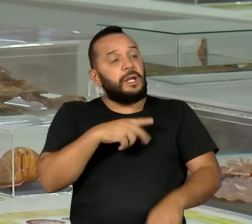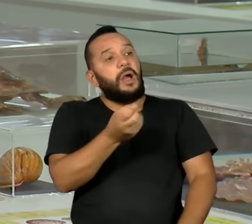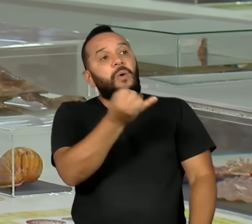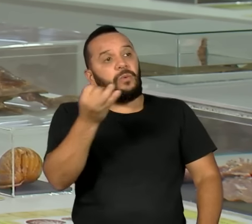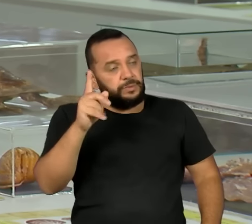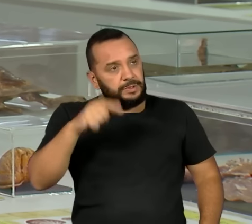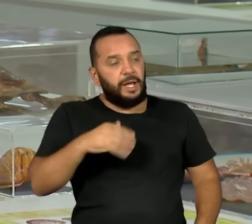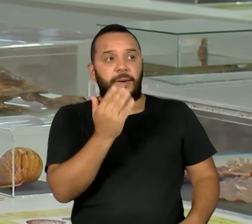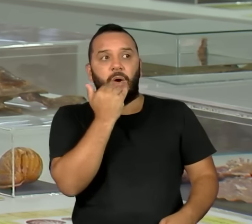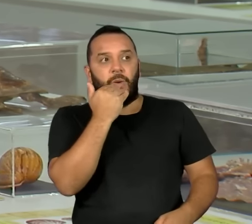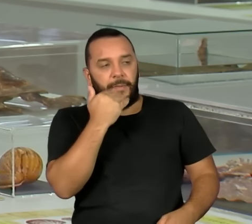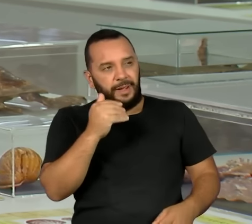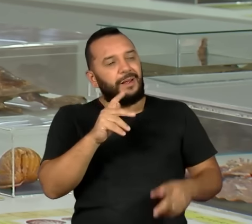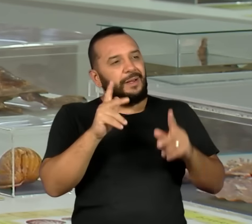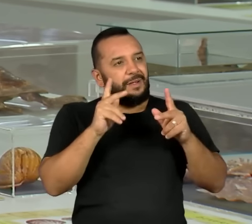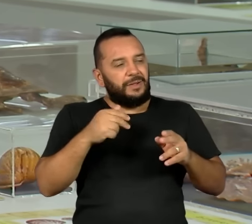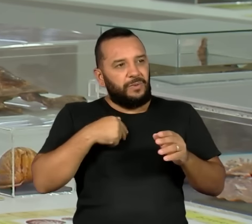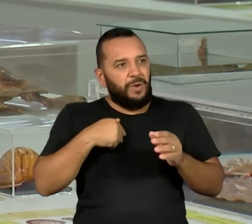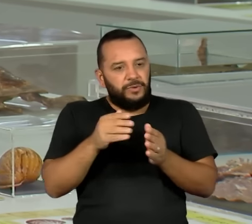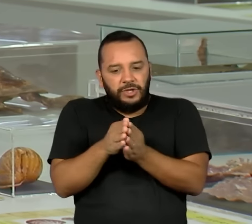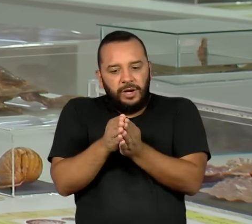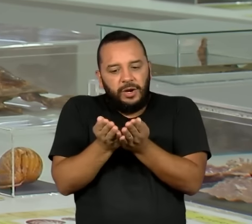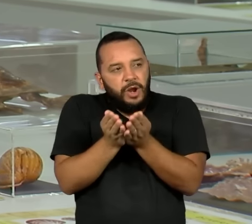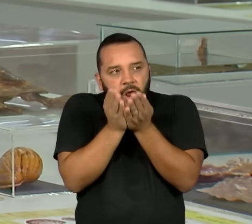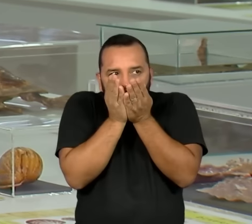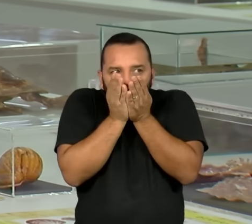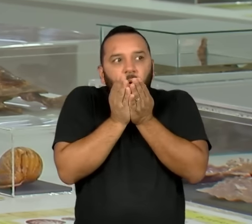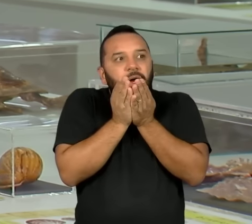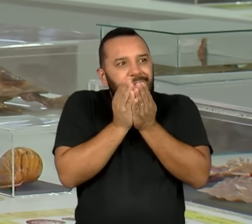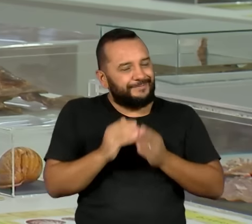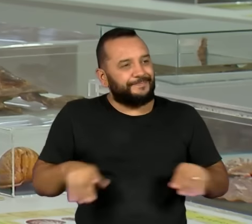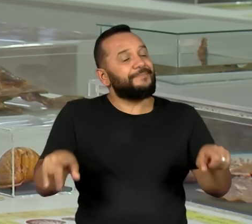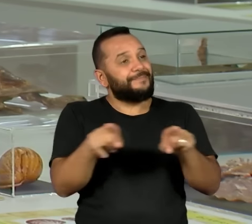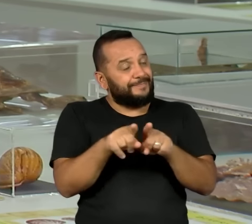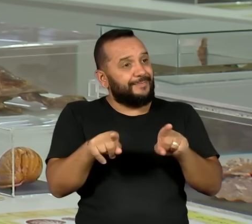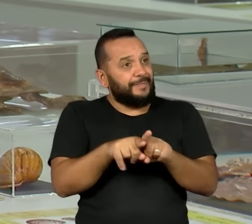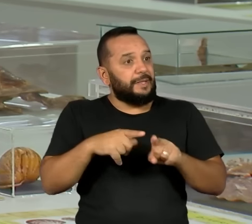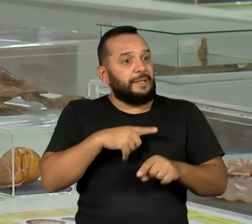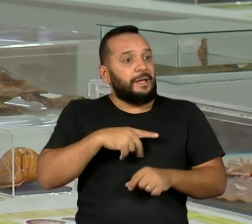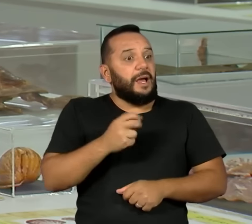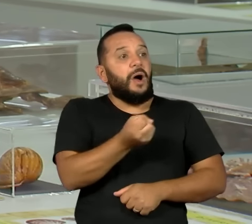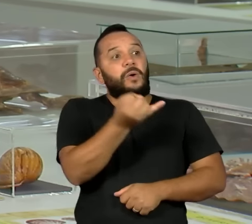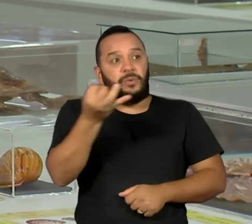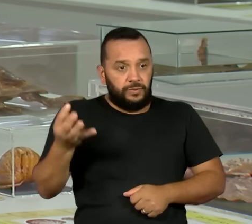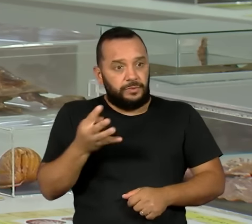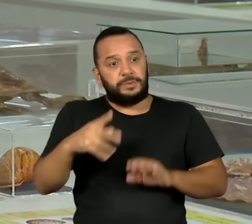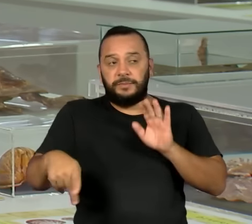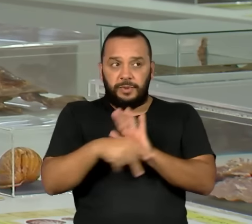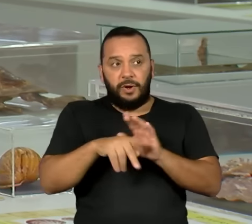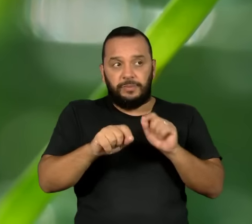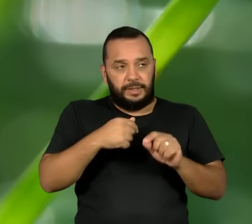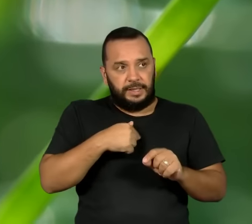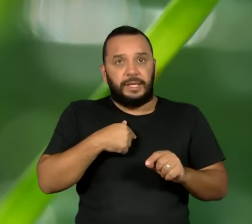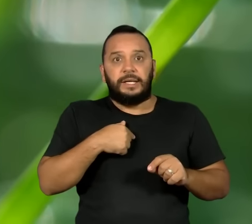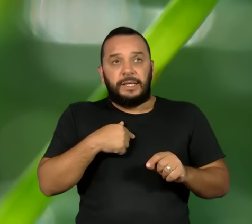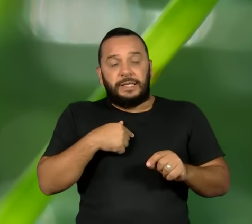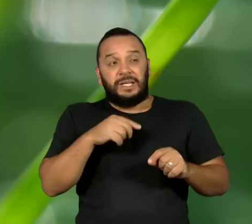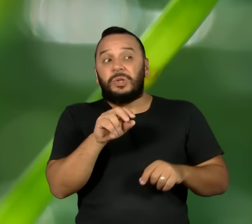como o escargot. Nós temos espécies também que têm importância de saúde pública, pois alguns são transmissores de doenças.